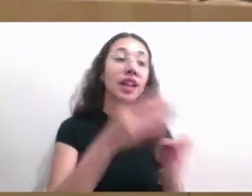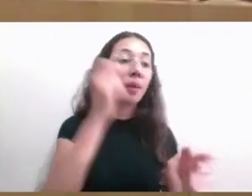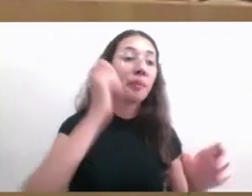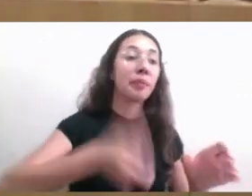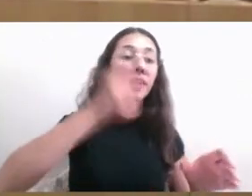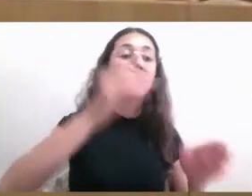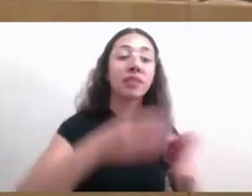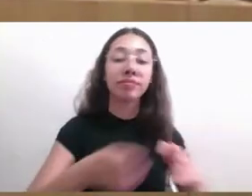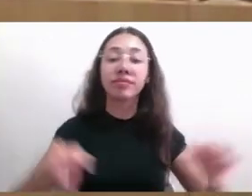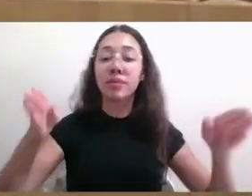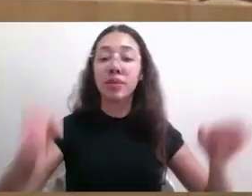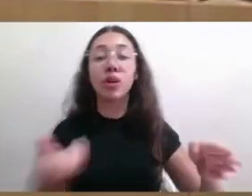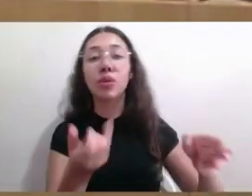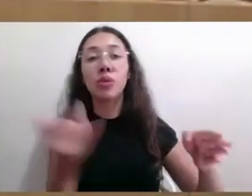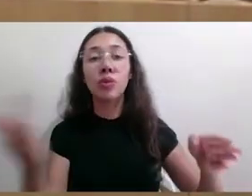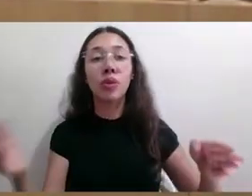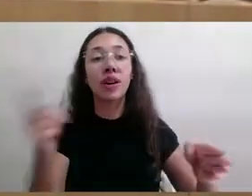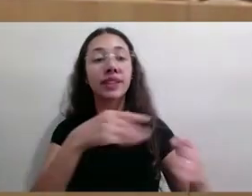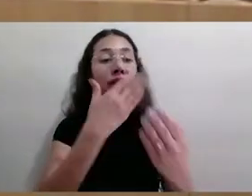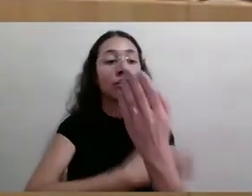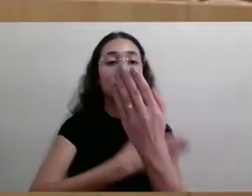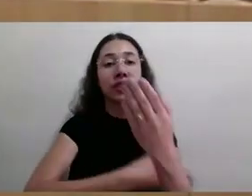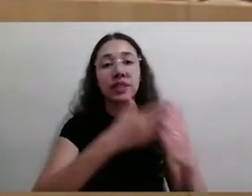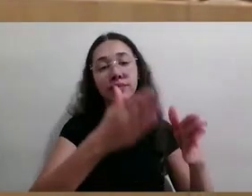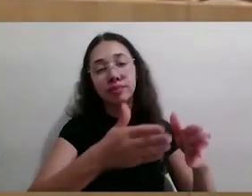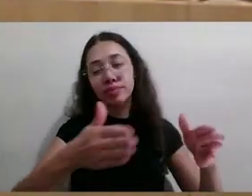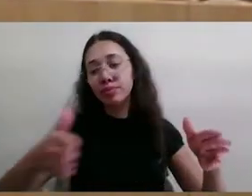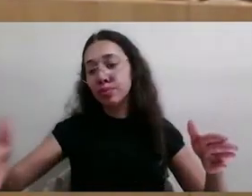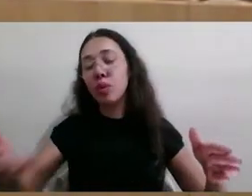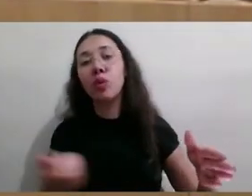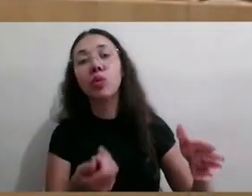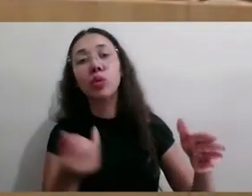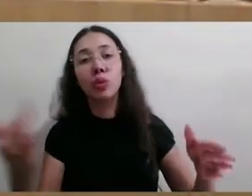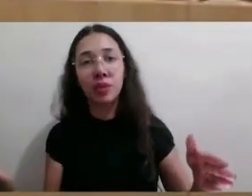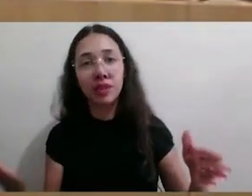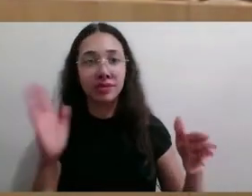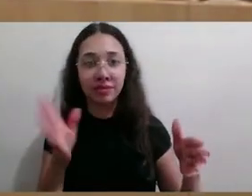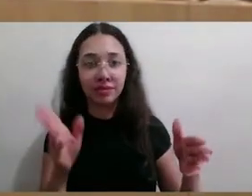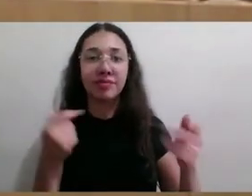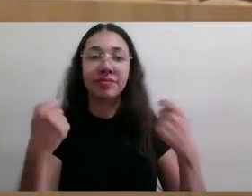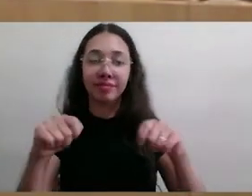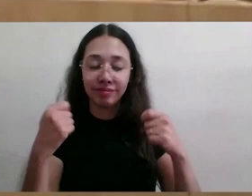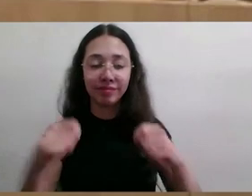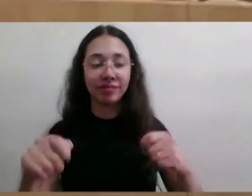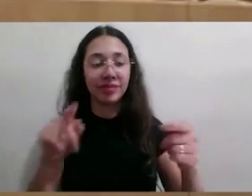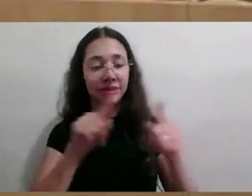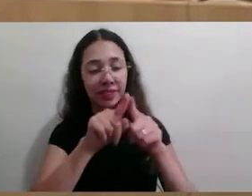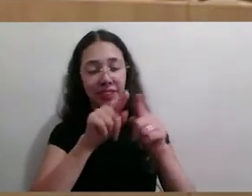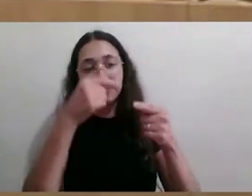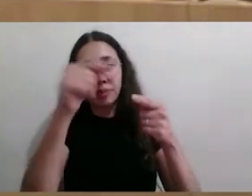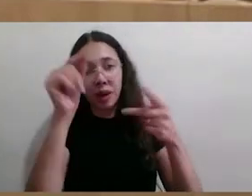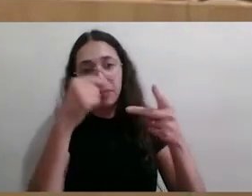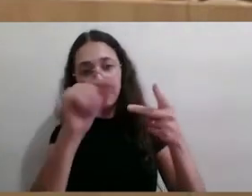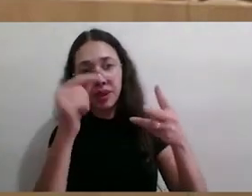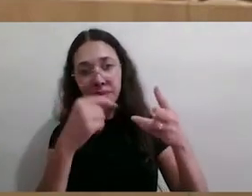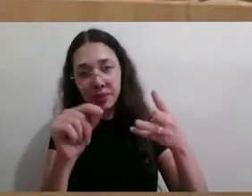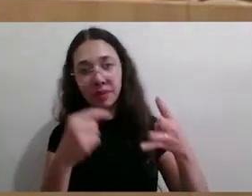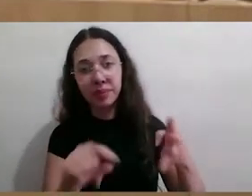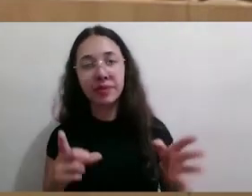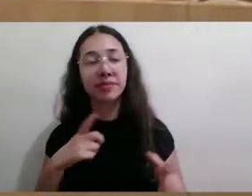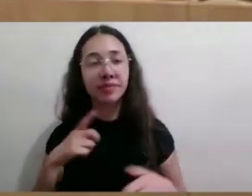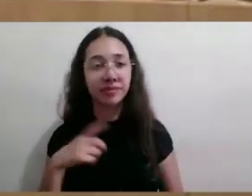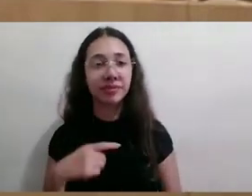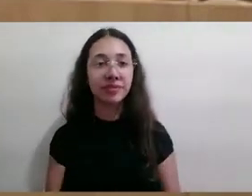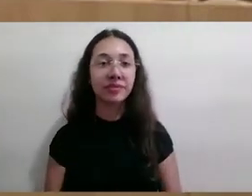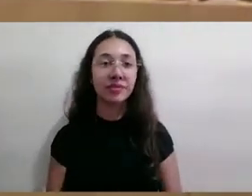tramitação processual, qual que é o tempo de duração do processo naquela unidade, são critérios que a gente pensa em utilizar também. Porque, às